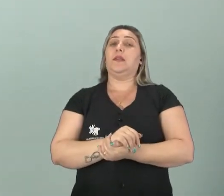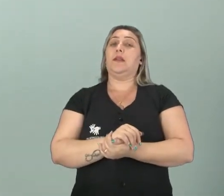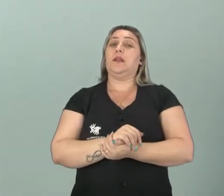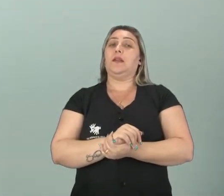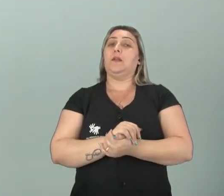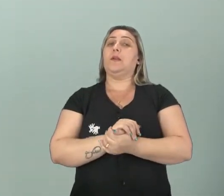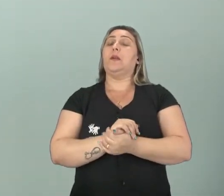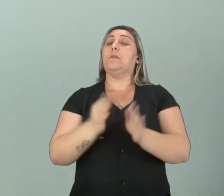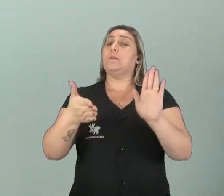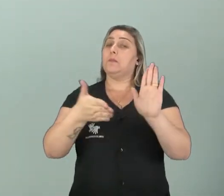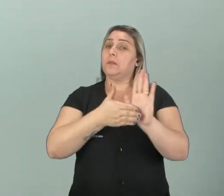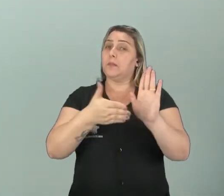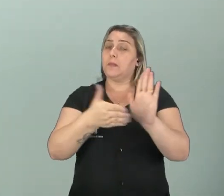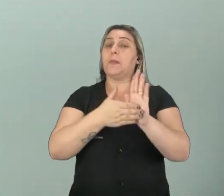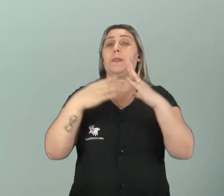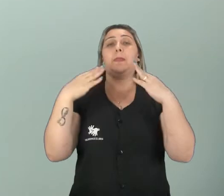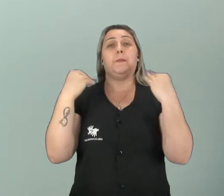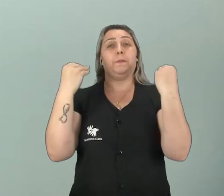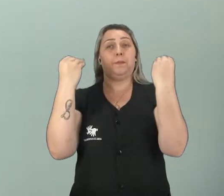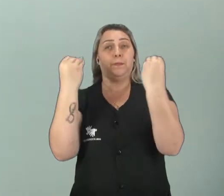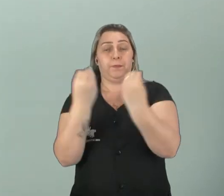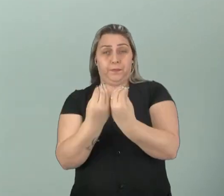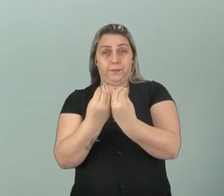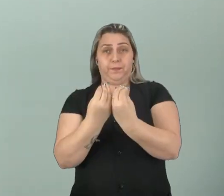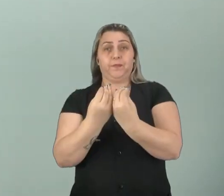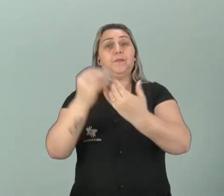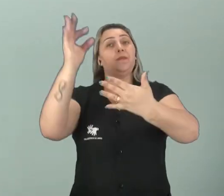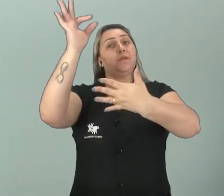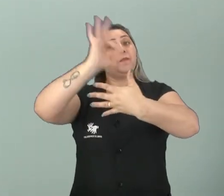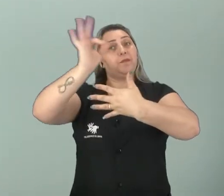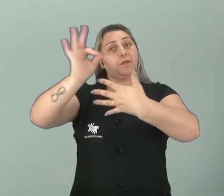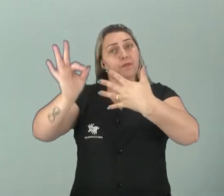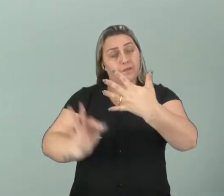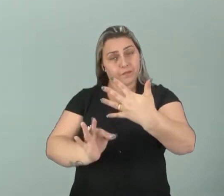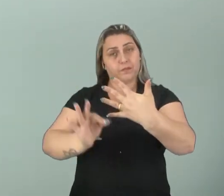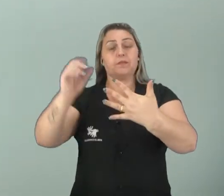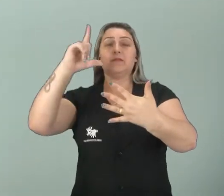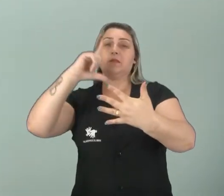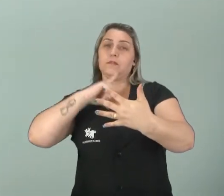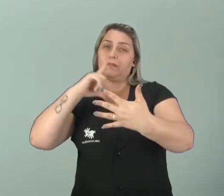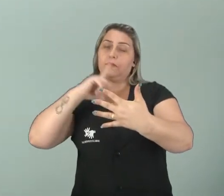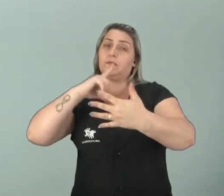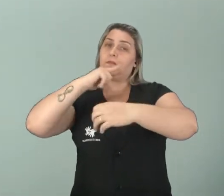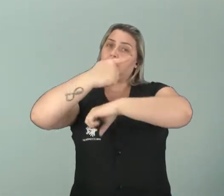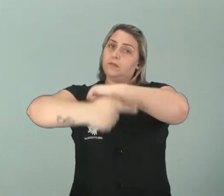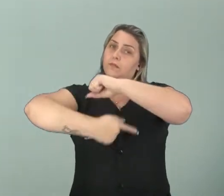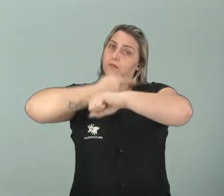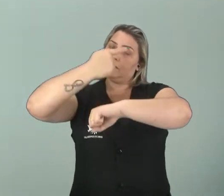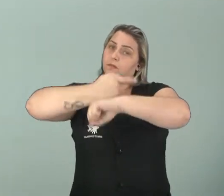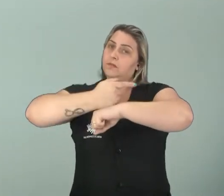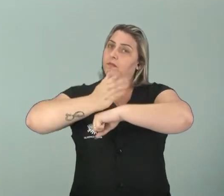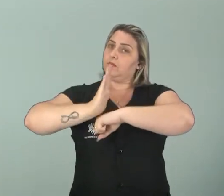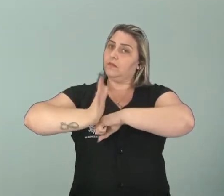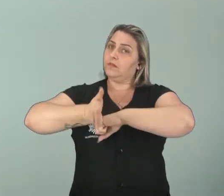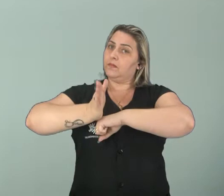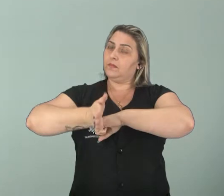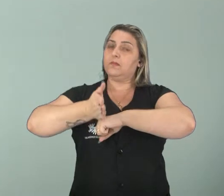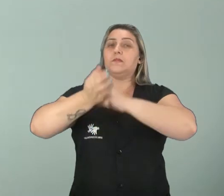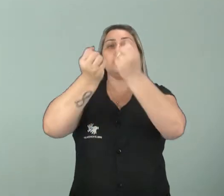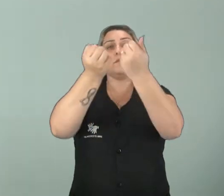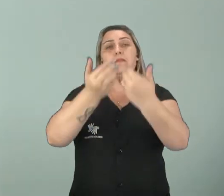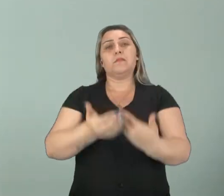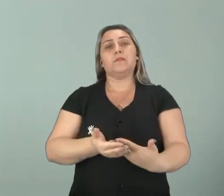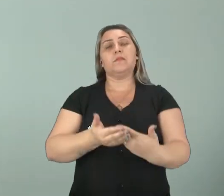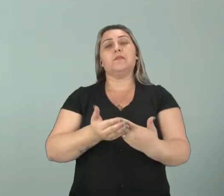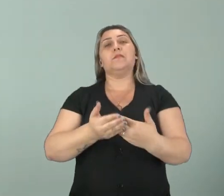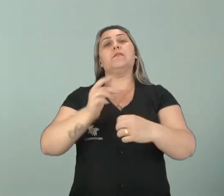propriedade das partículas elementares. Essas partículas elementares que constituem os átomos que a gente já viu desde o início,